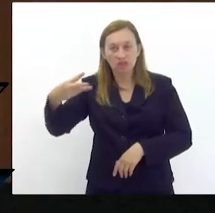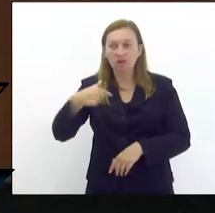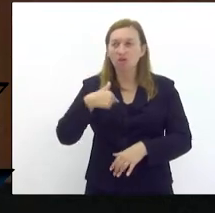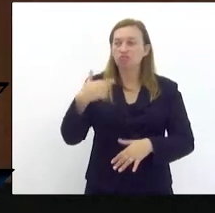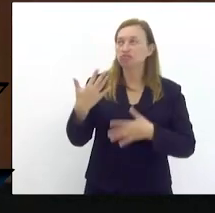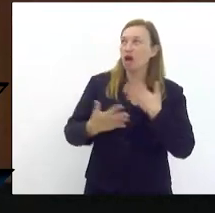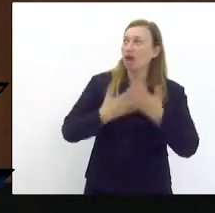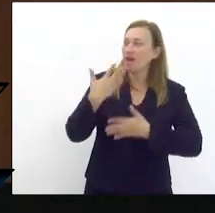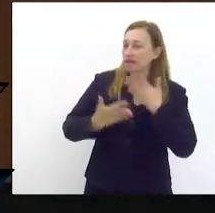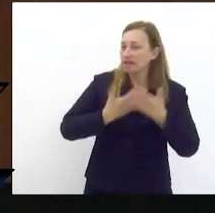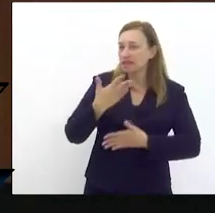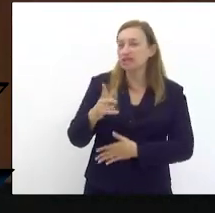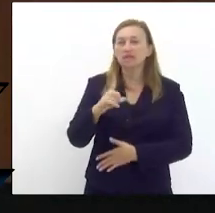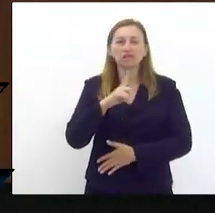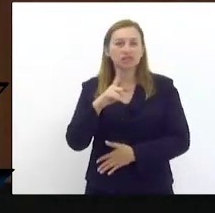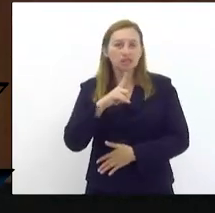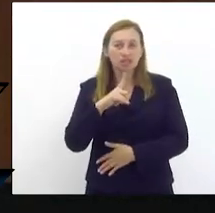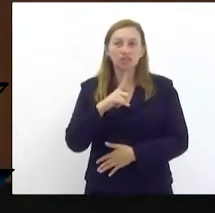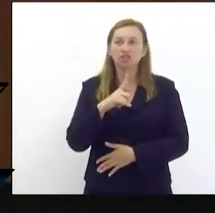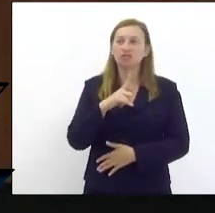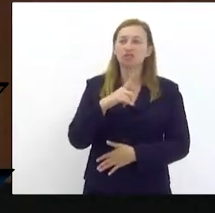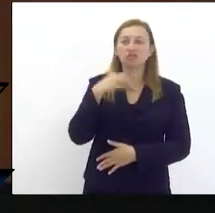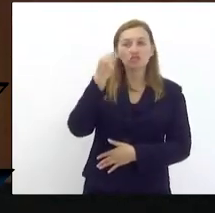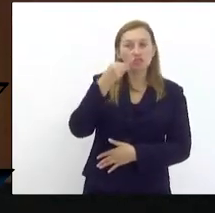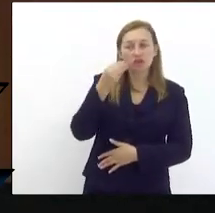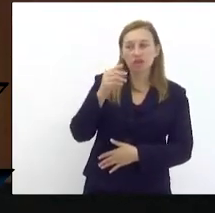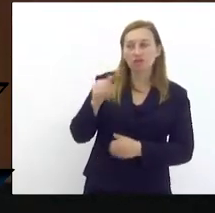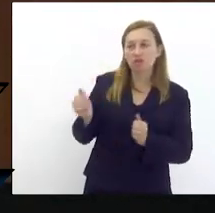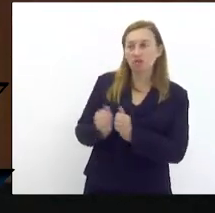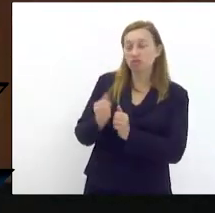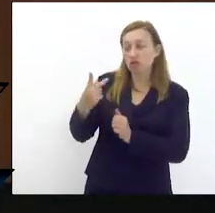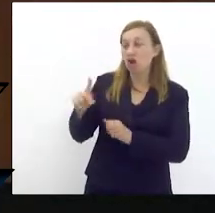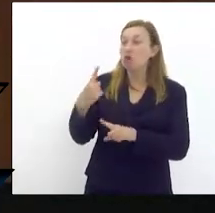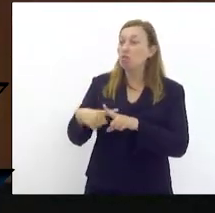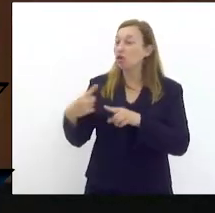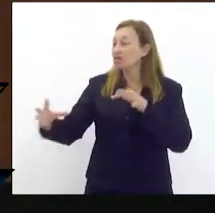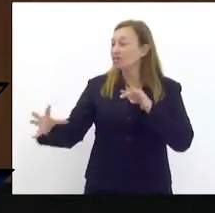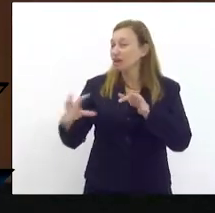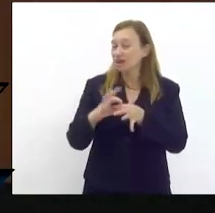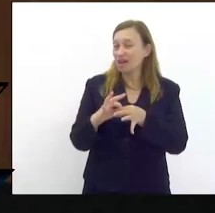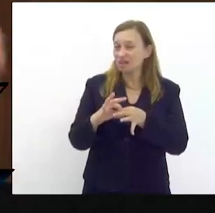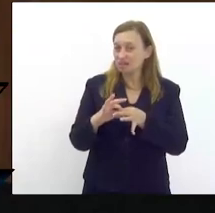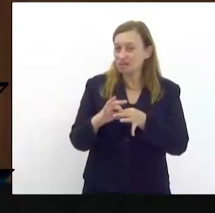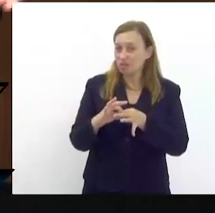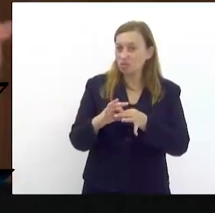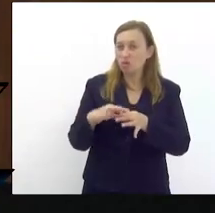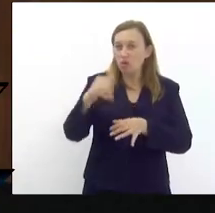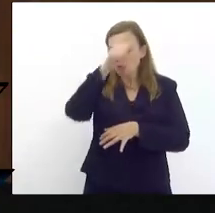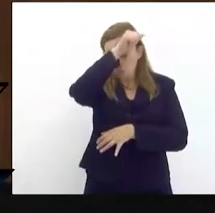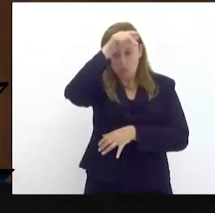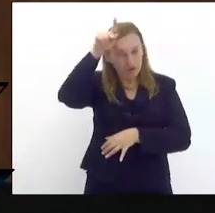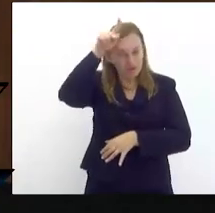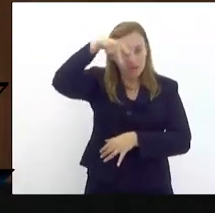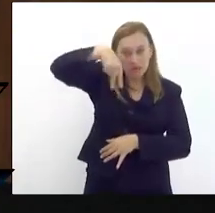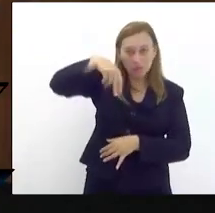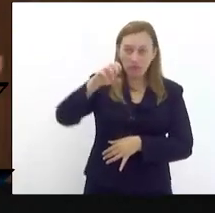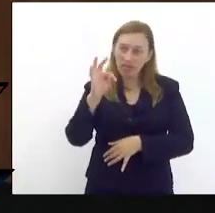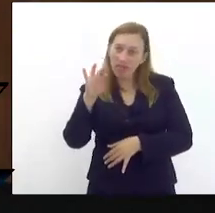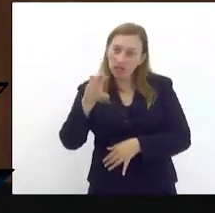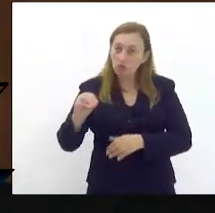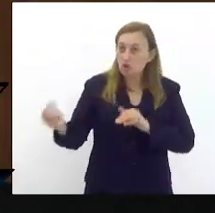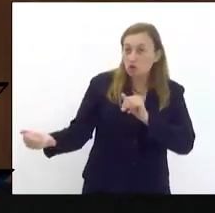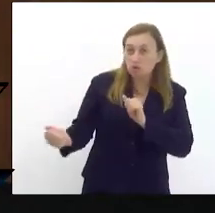prazer de ter um Convívio com nova o dia porque ele sempre teve uma ligação com prefeito Neto aonde ele